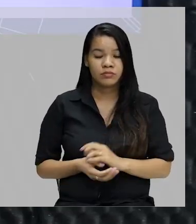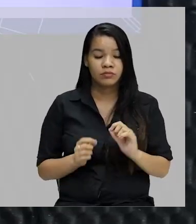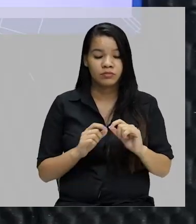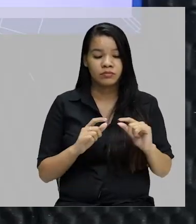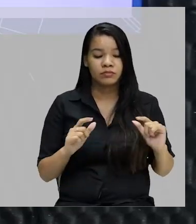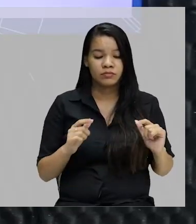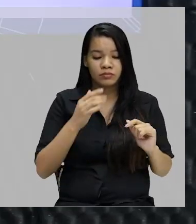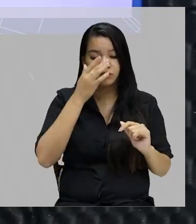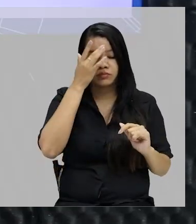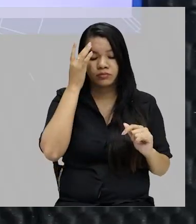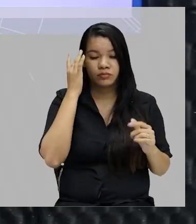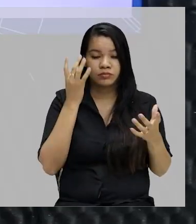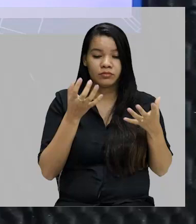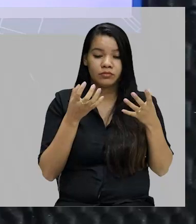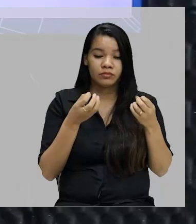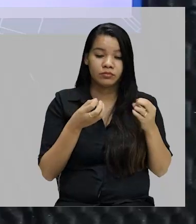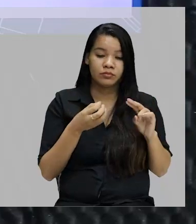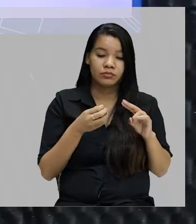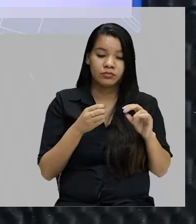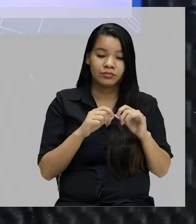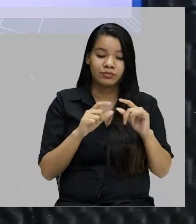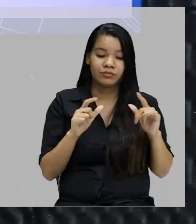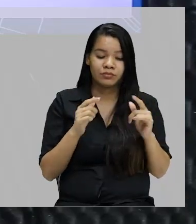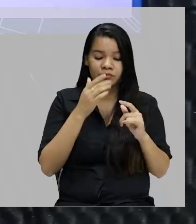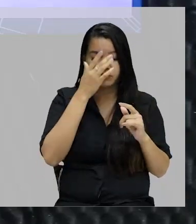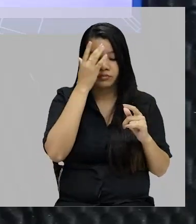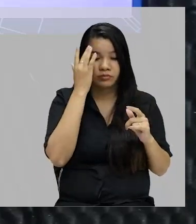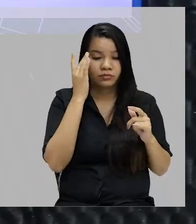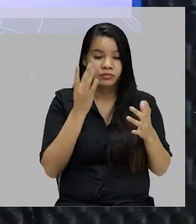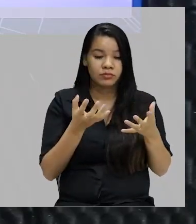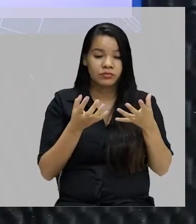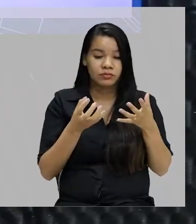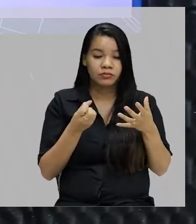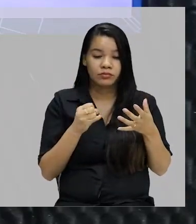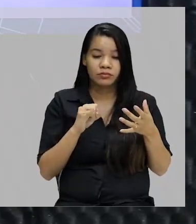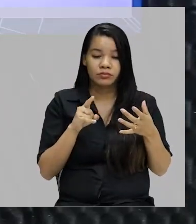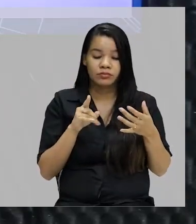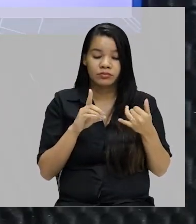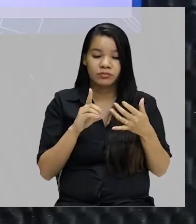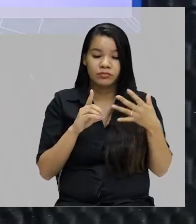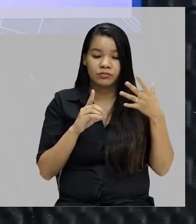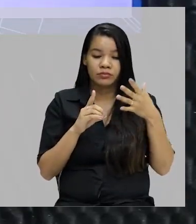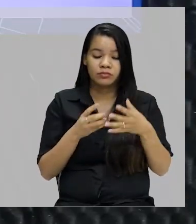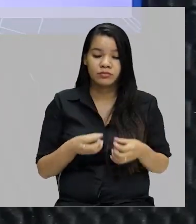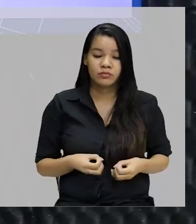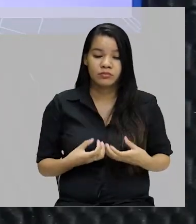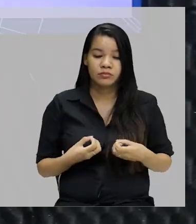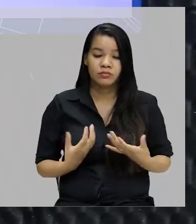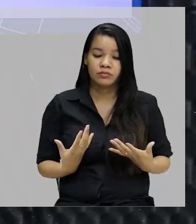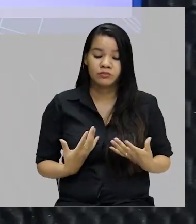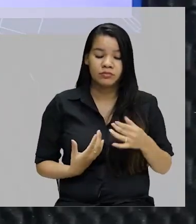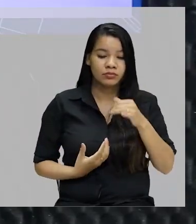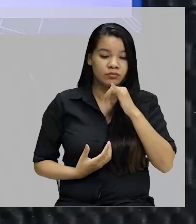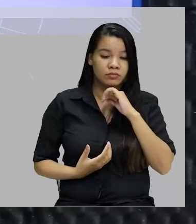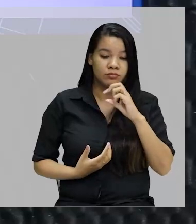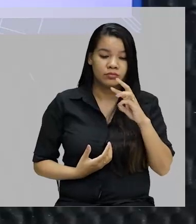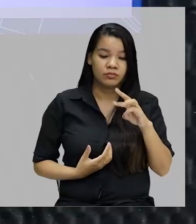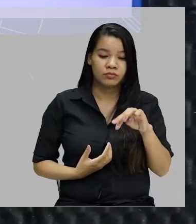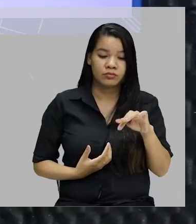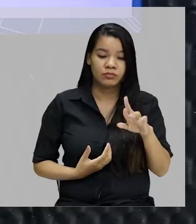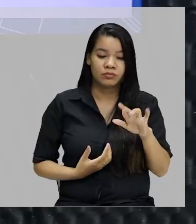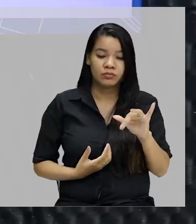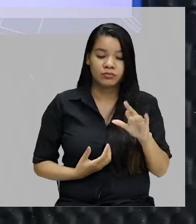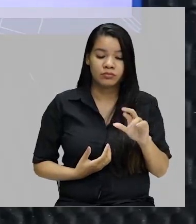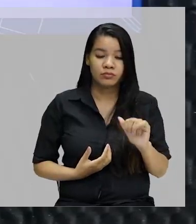querem ou a maioria das pessoas quer. Então, quando você determina aí expressões como a maioria, como